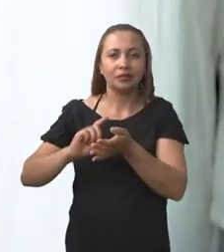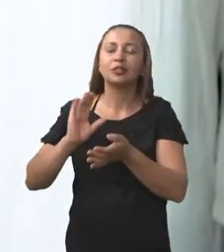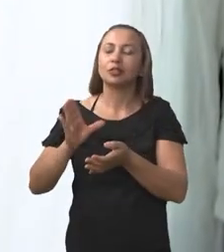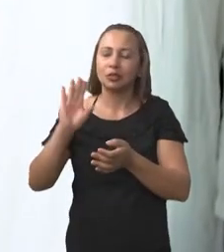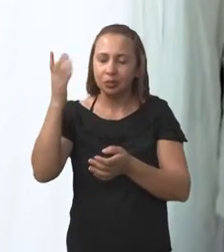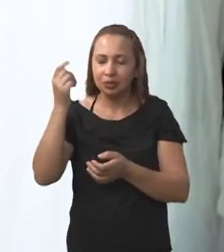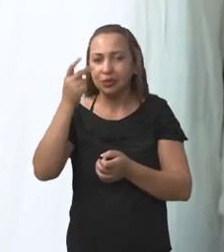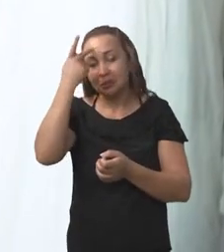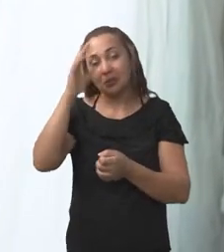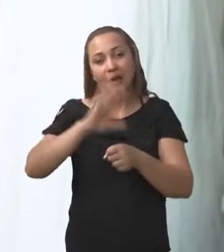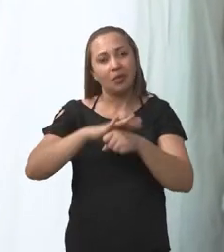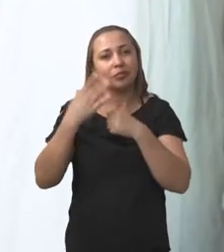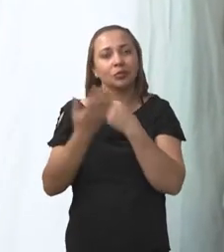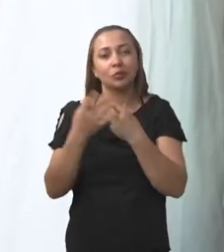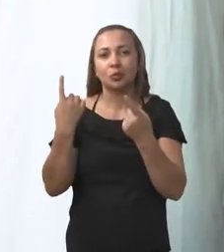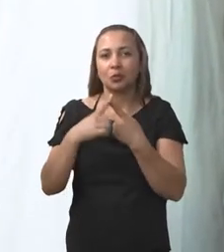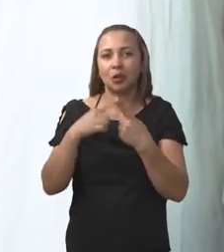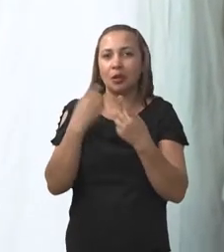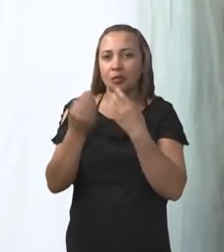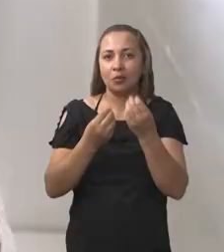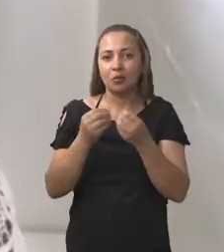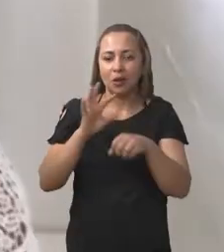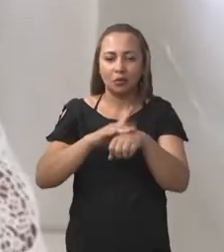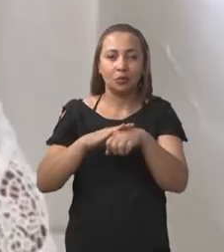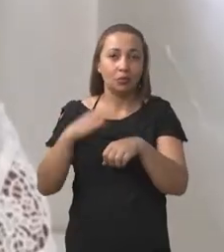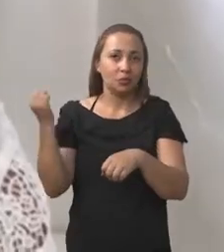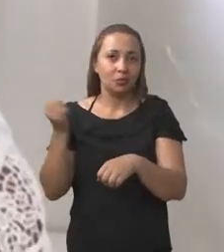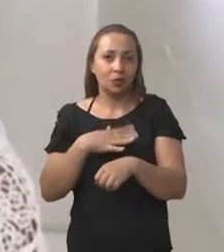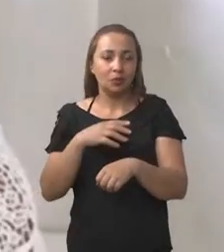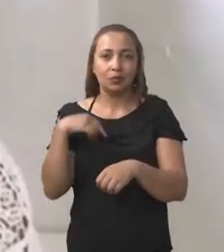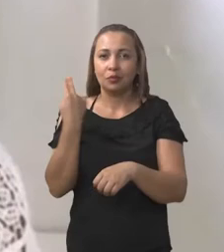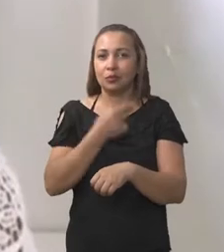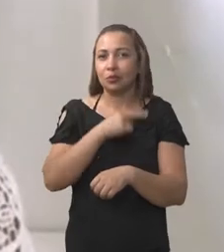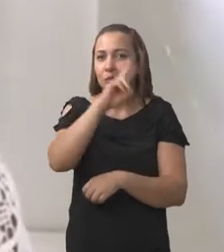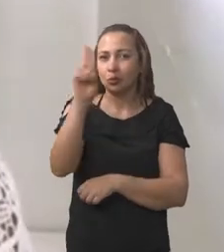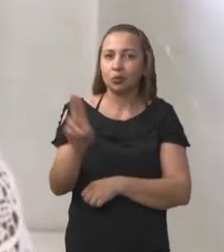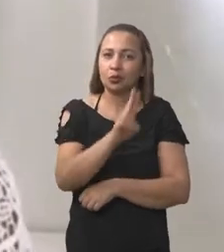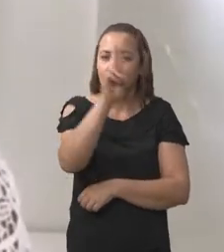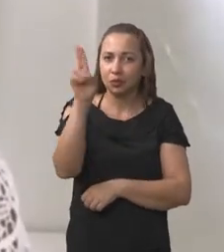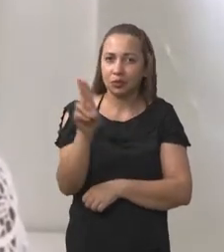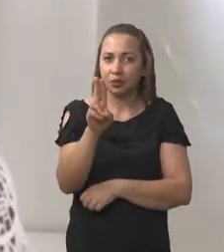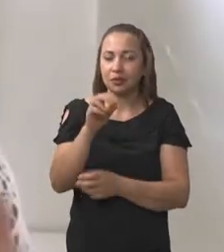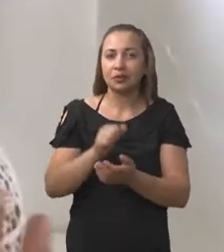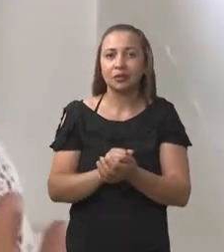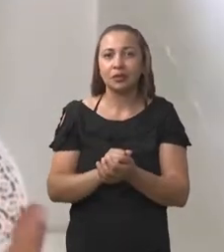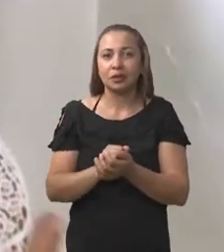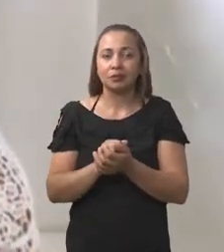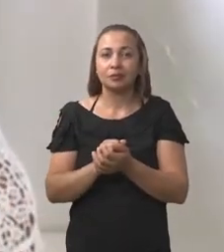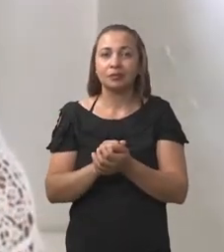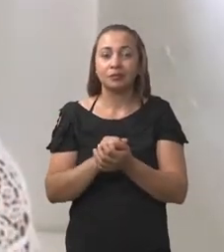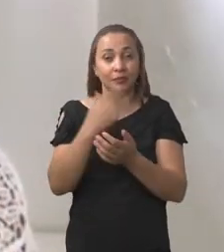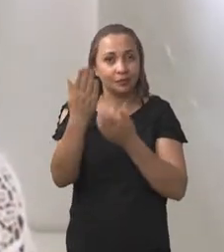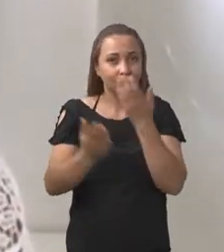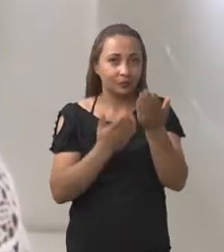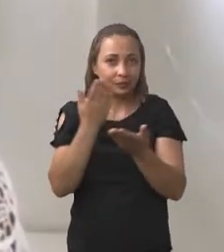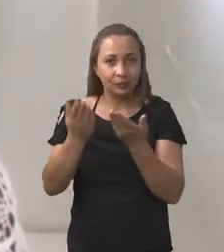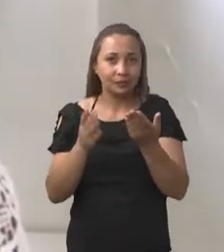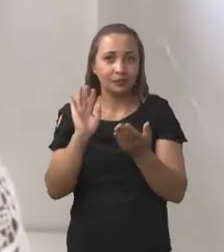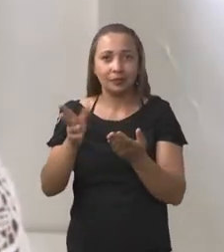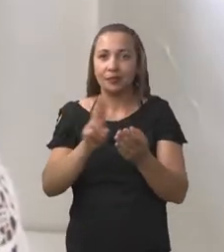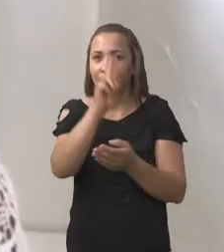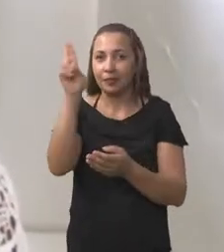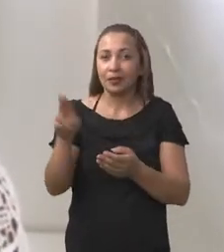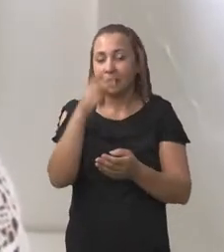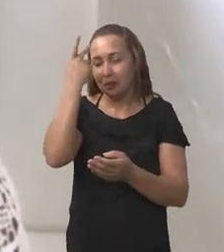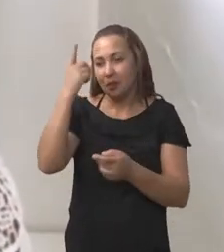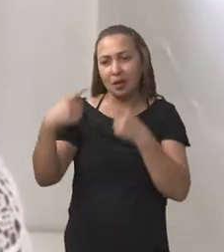funcionavam também para a Covid. Porque como é uma doença nova, a gente utiliza os tratamentos que já